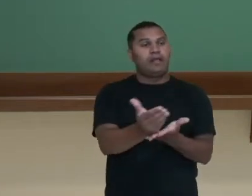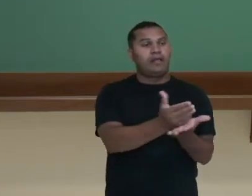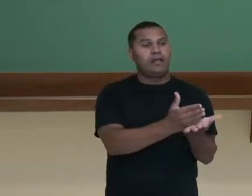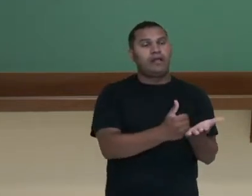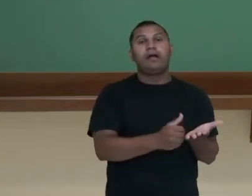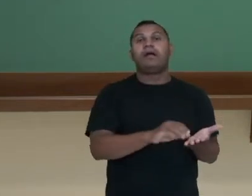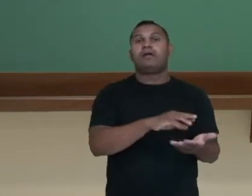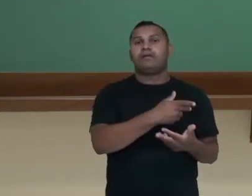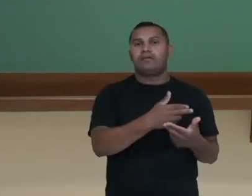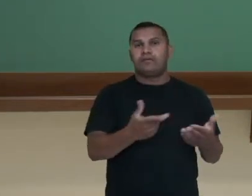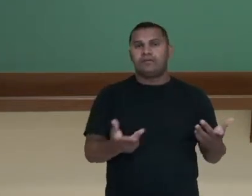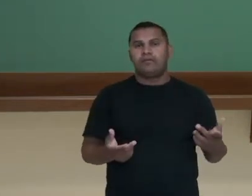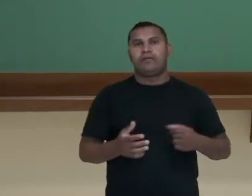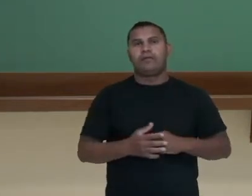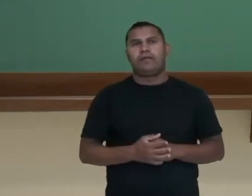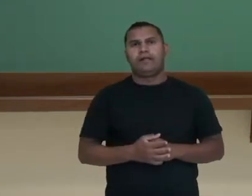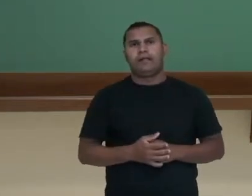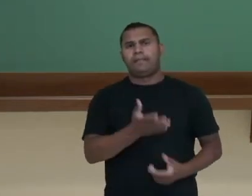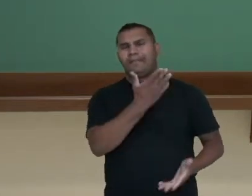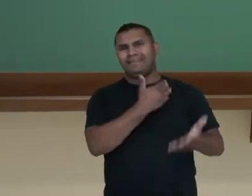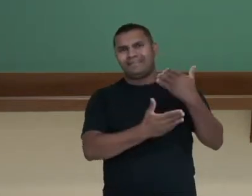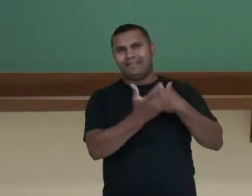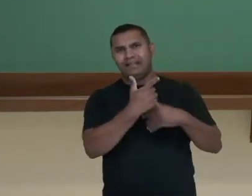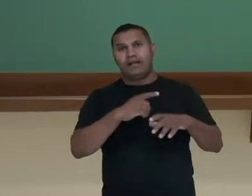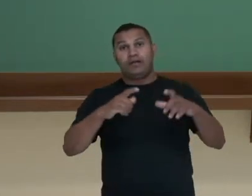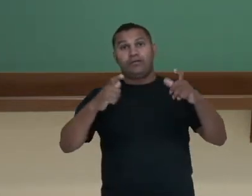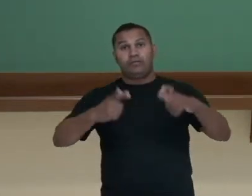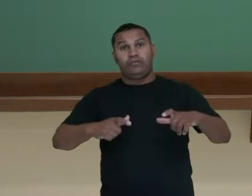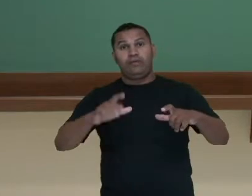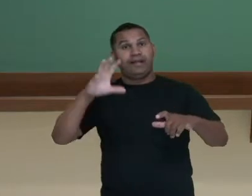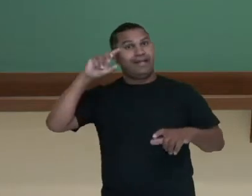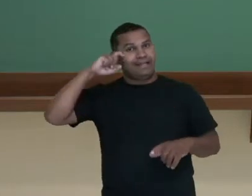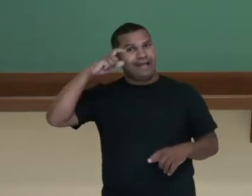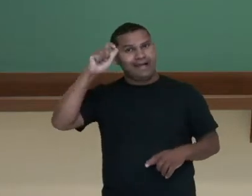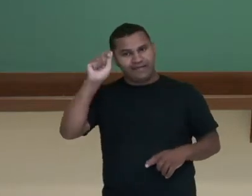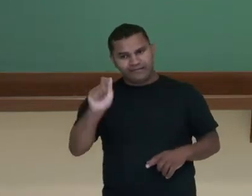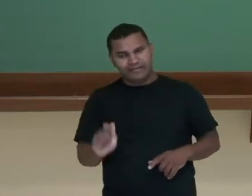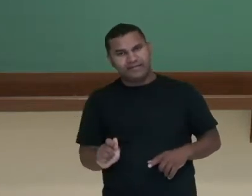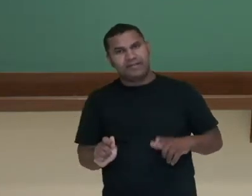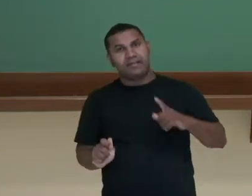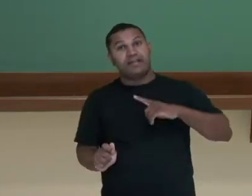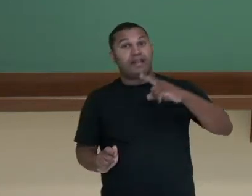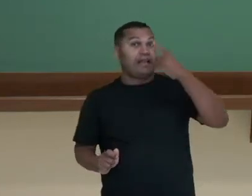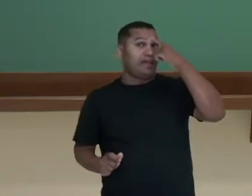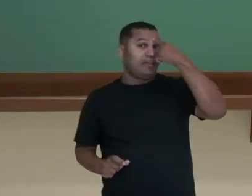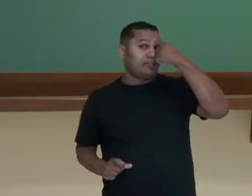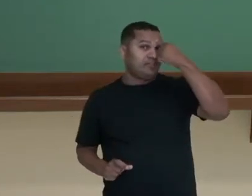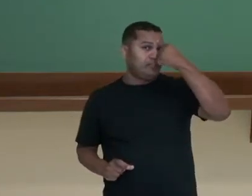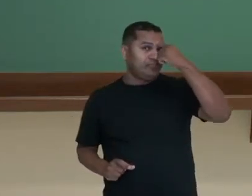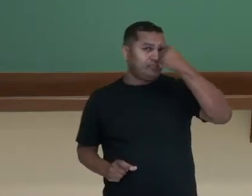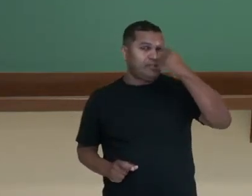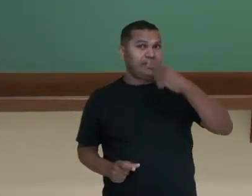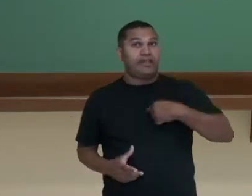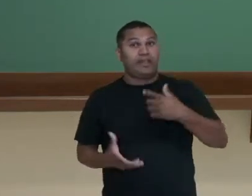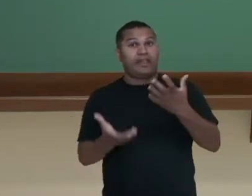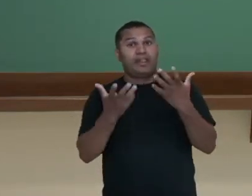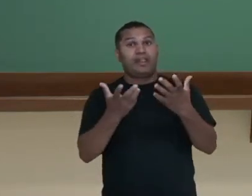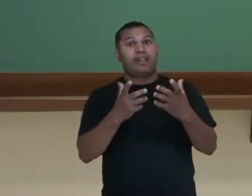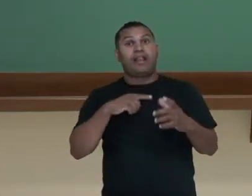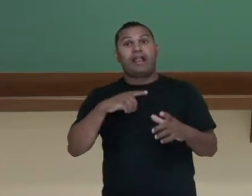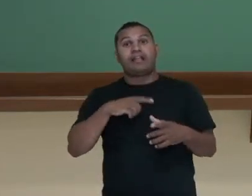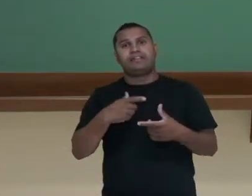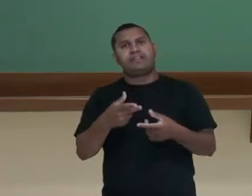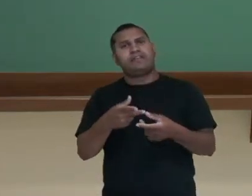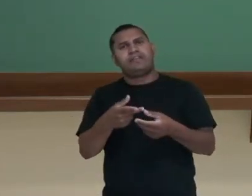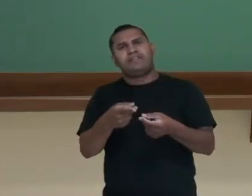procurar uma nova rota, uma rota alternativa. E uma dessas rotas alternativas é o contorno do continente